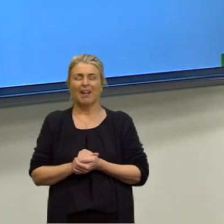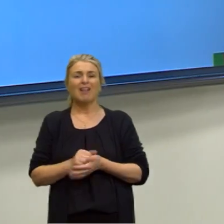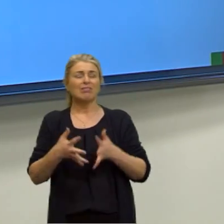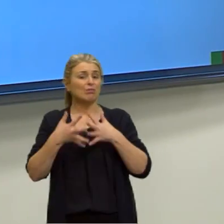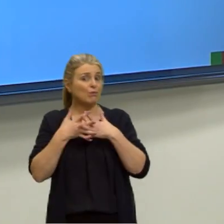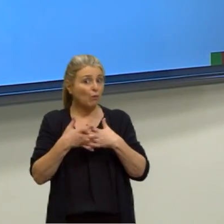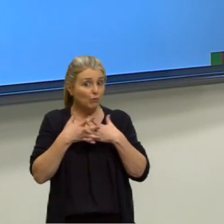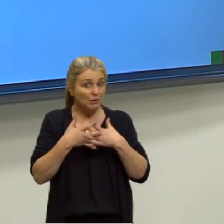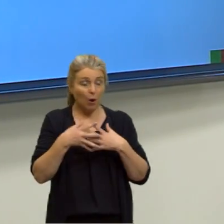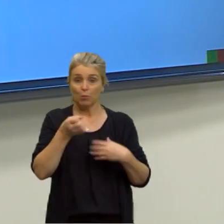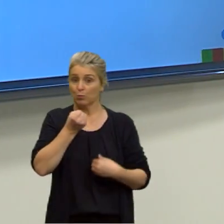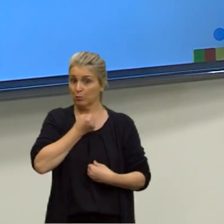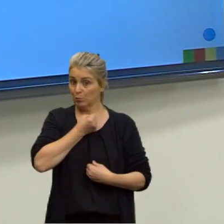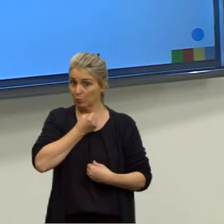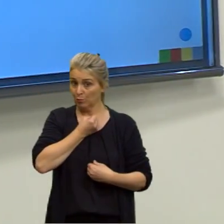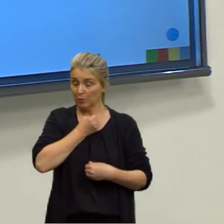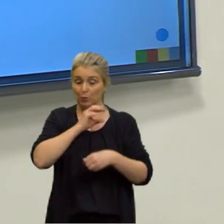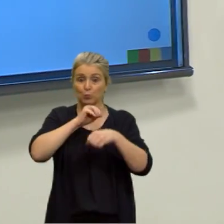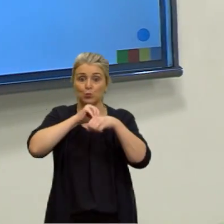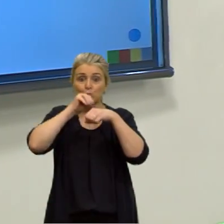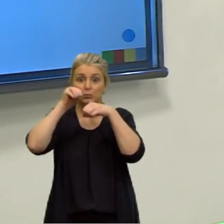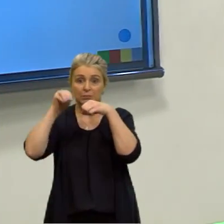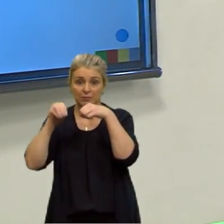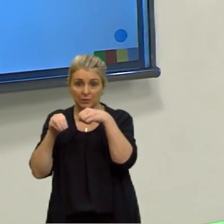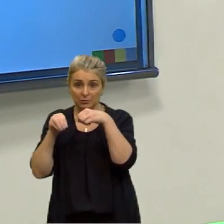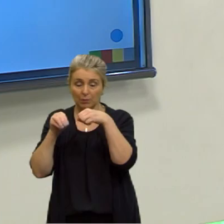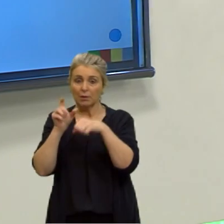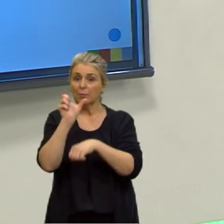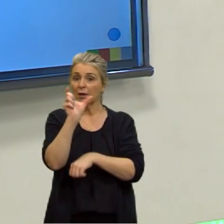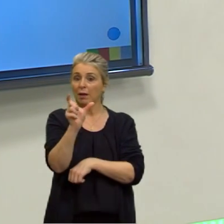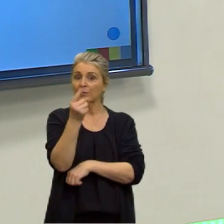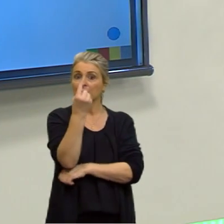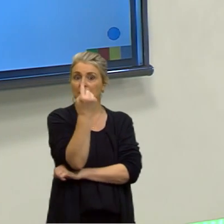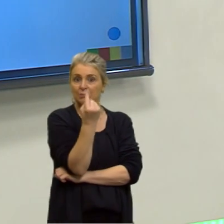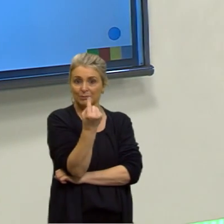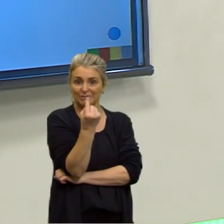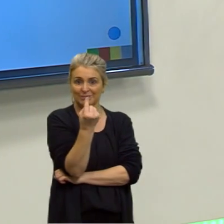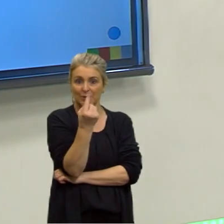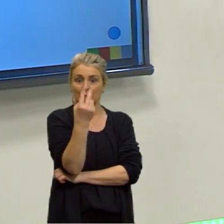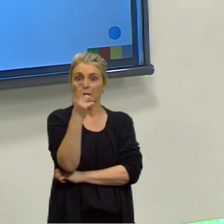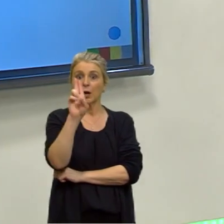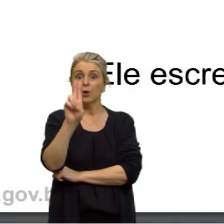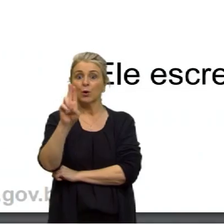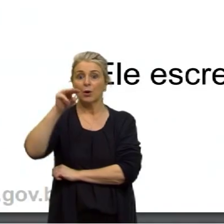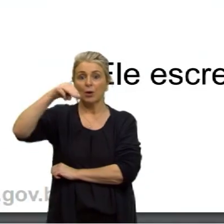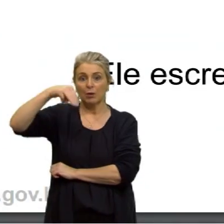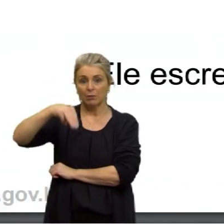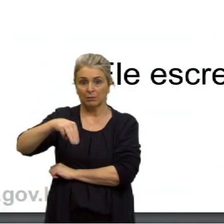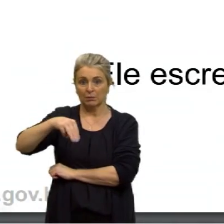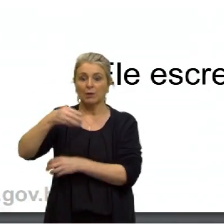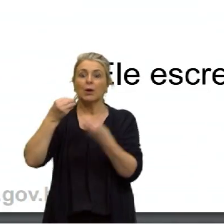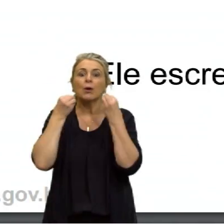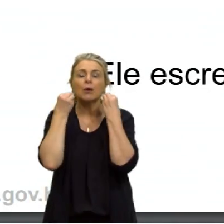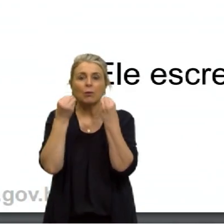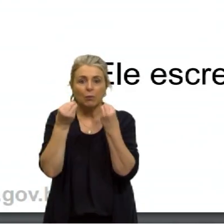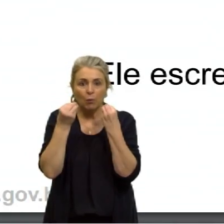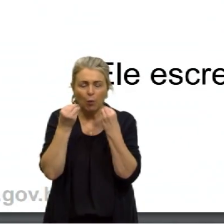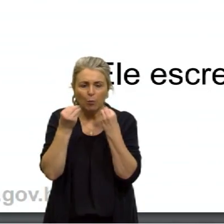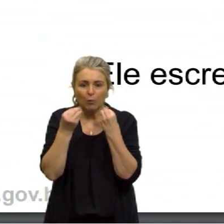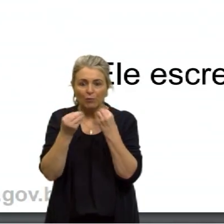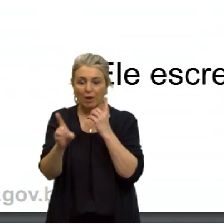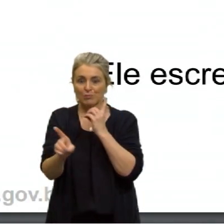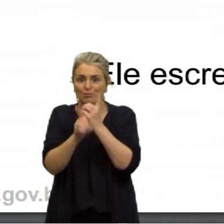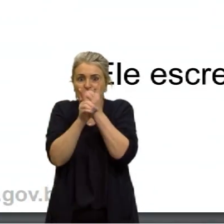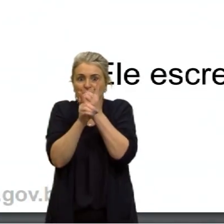confundir numeral com o artigo quando é o caso da palavra um como é que a gente vai fazer essa determinação